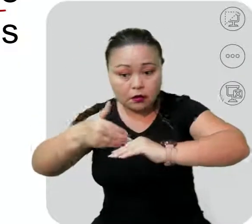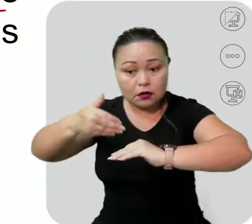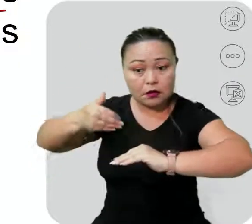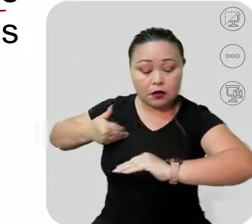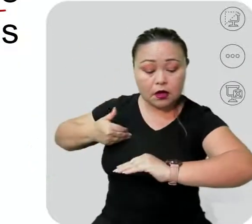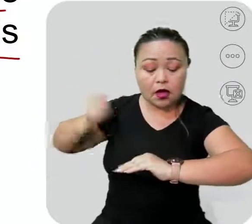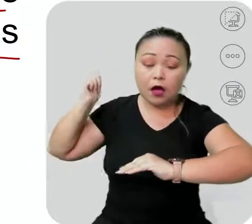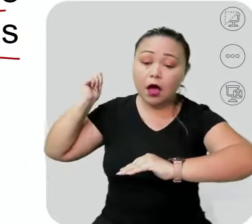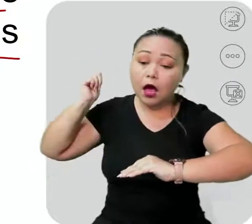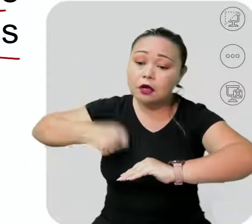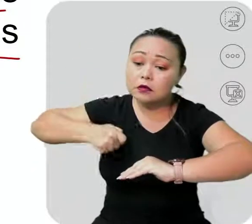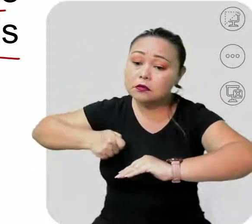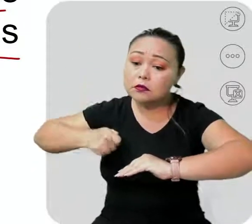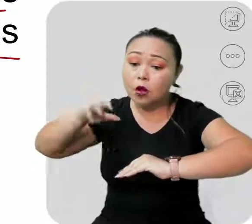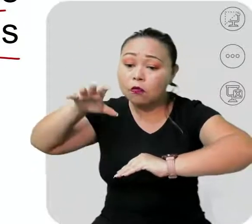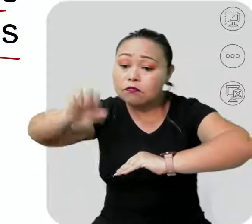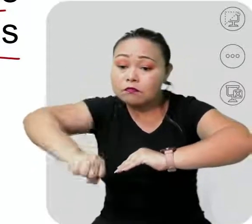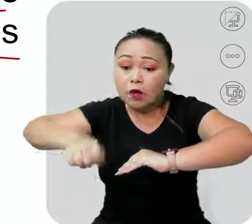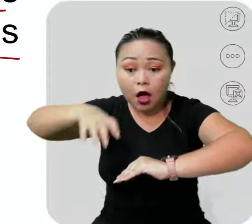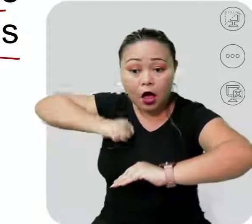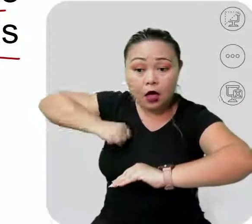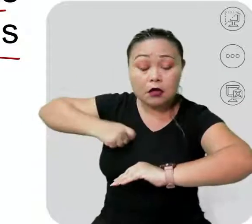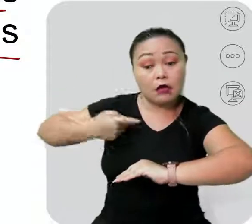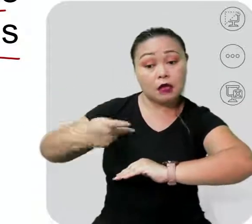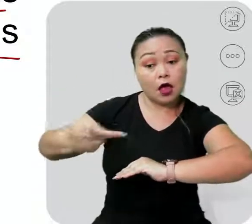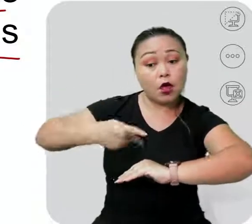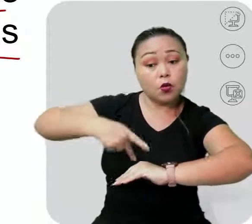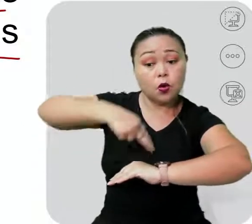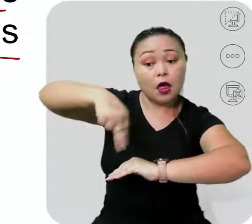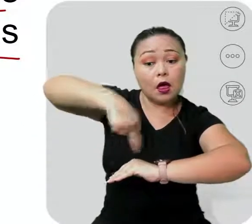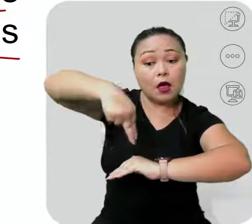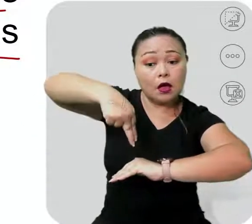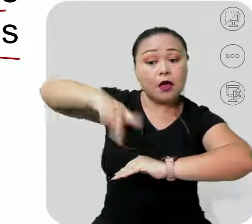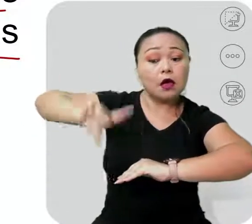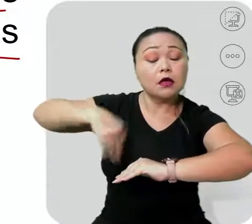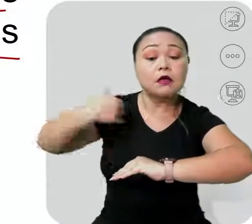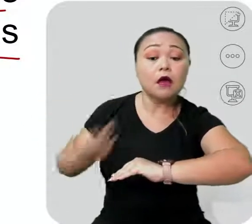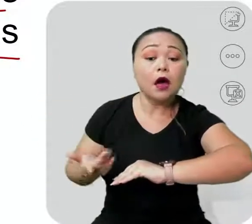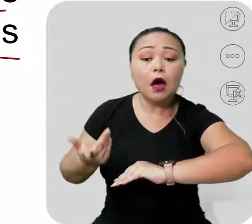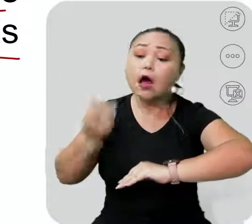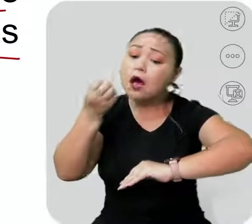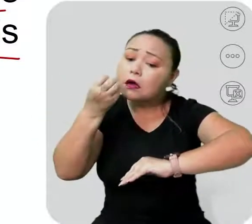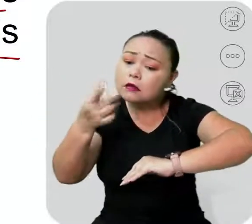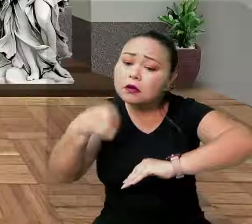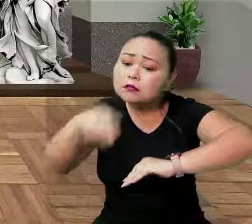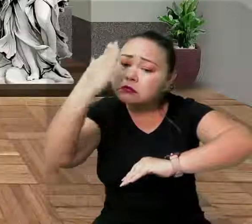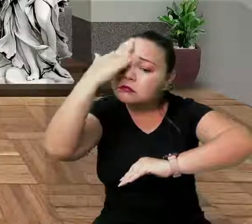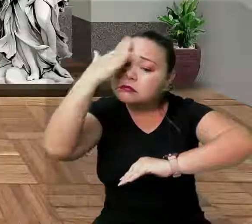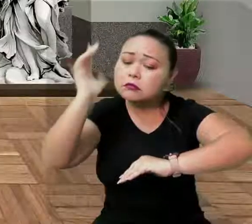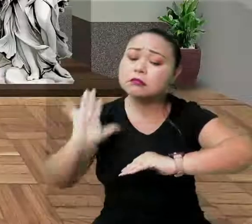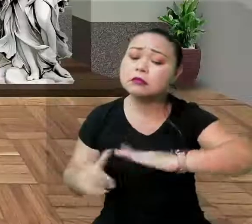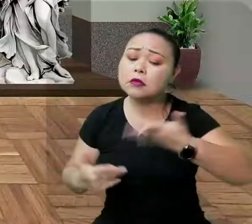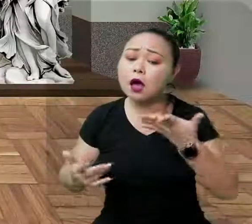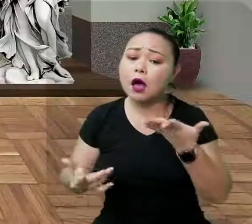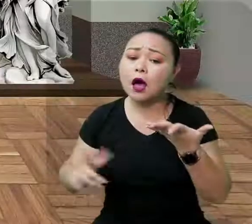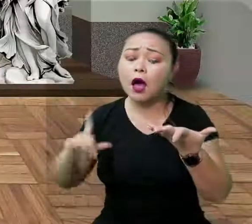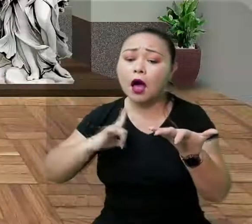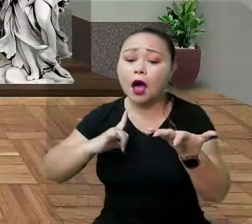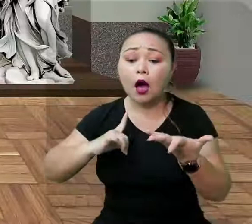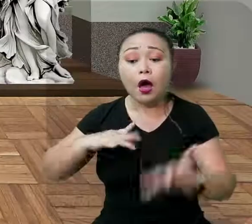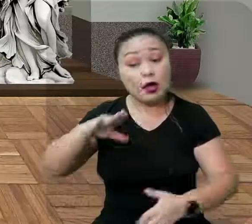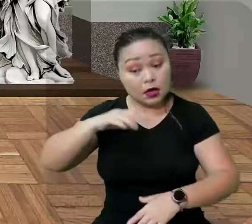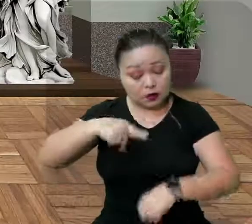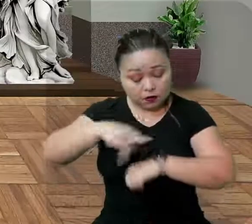conquistas entre essas duas Nações e é bom que você fique sabendo aluno que